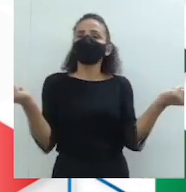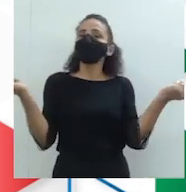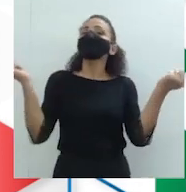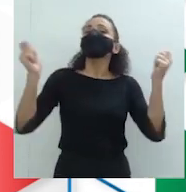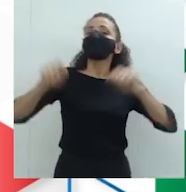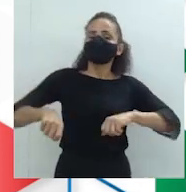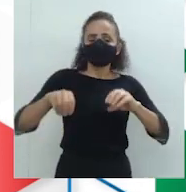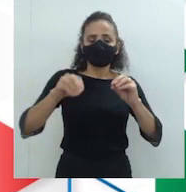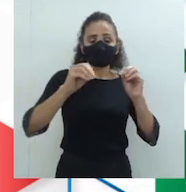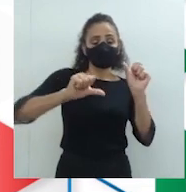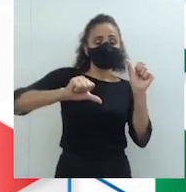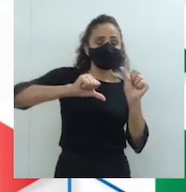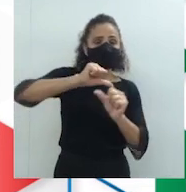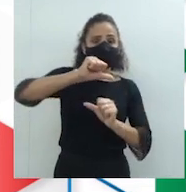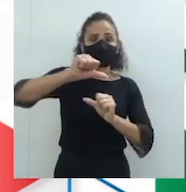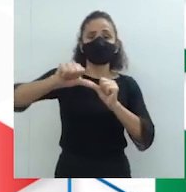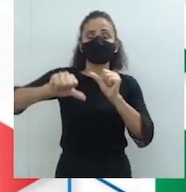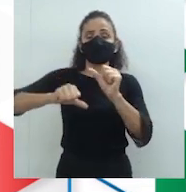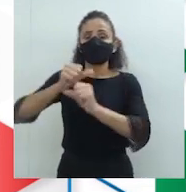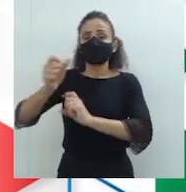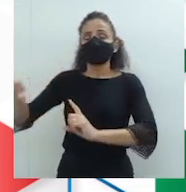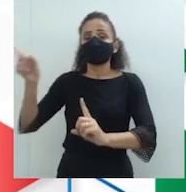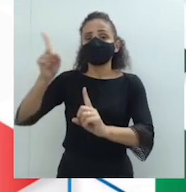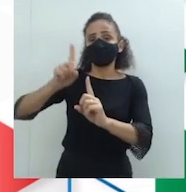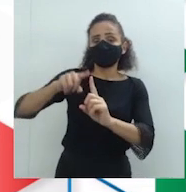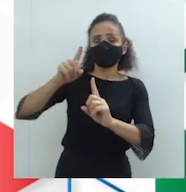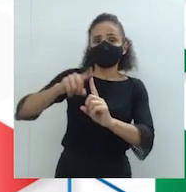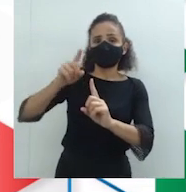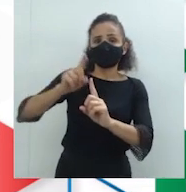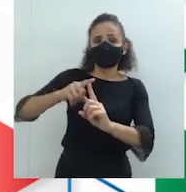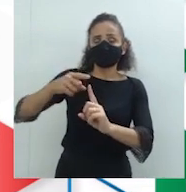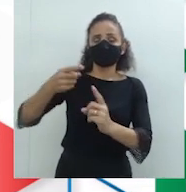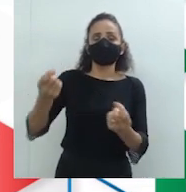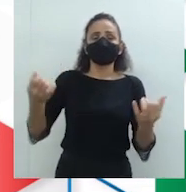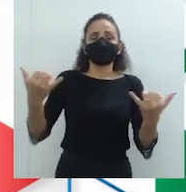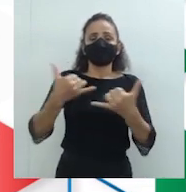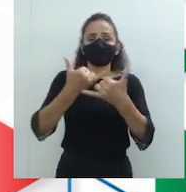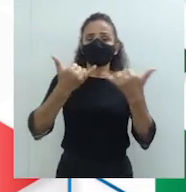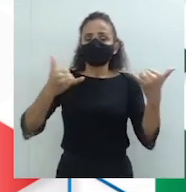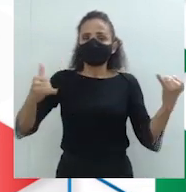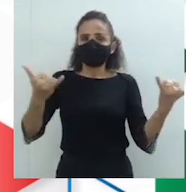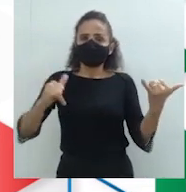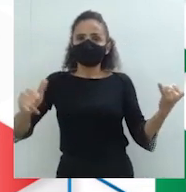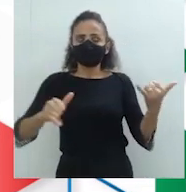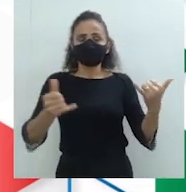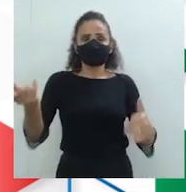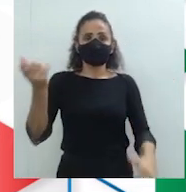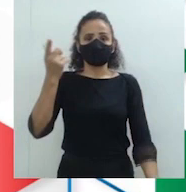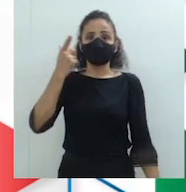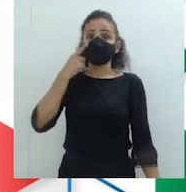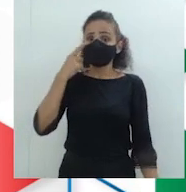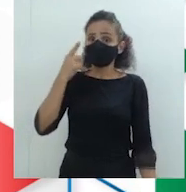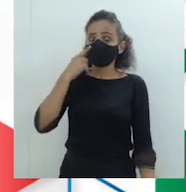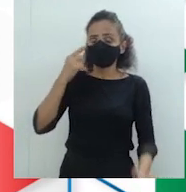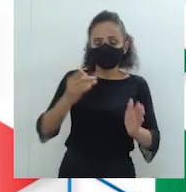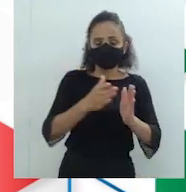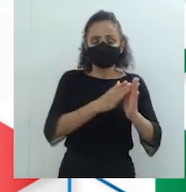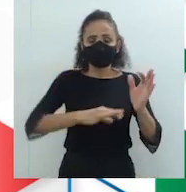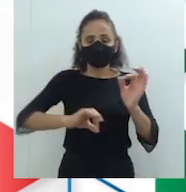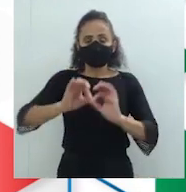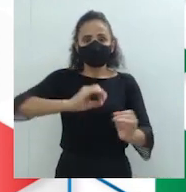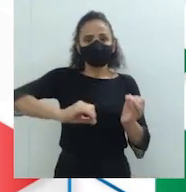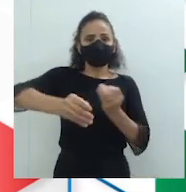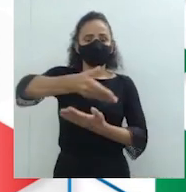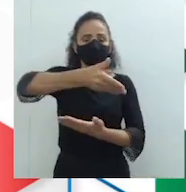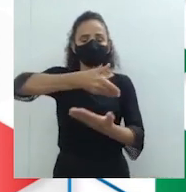de transformar diferentes tipos de energia, e os condutores, que vão ser ali os